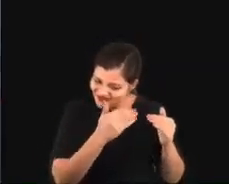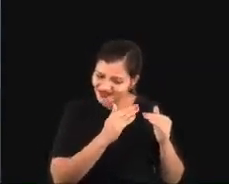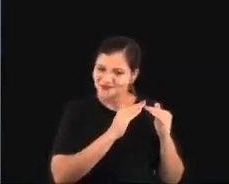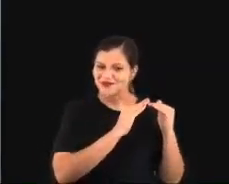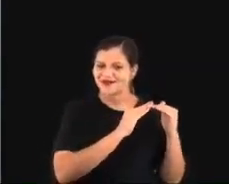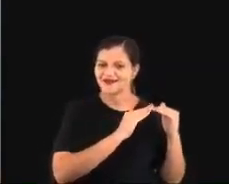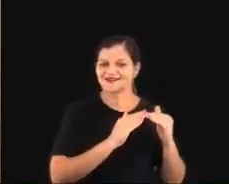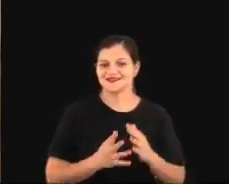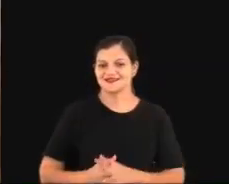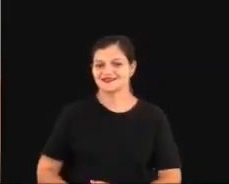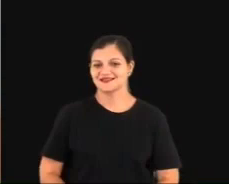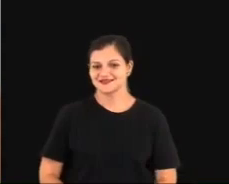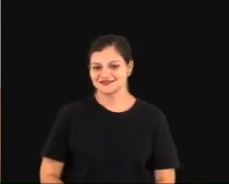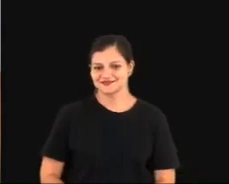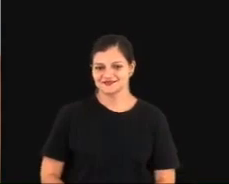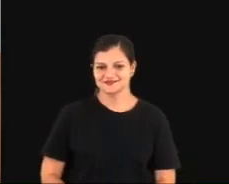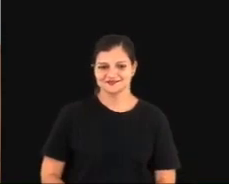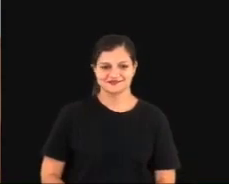rapaz.